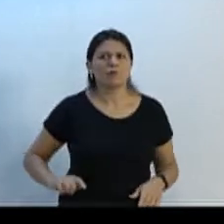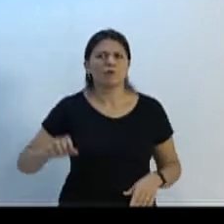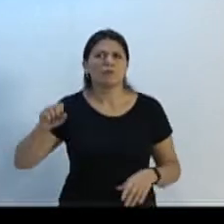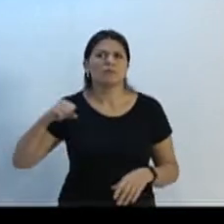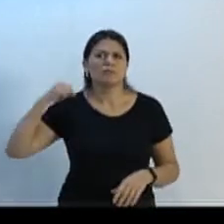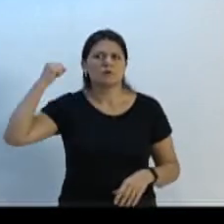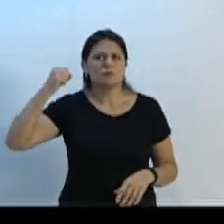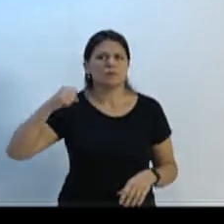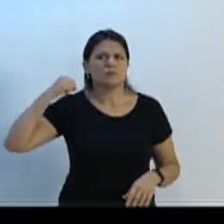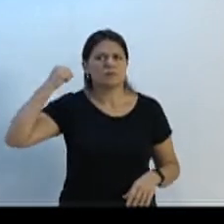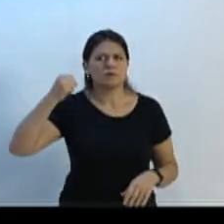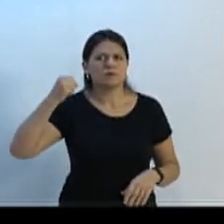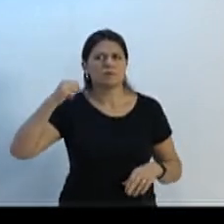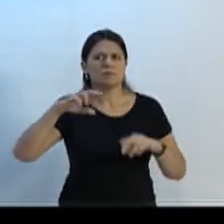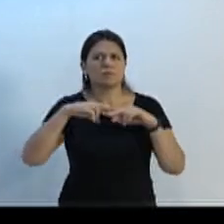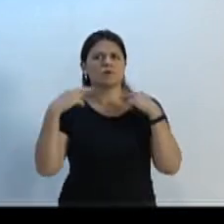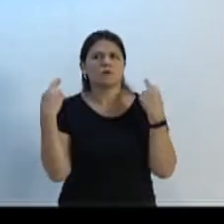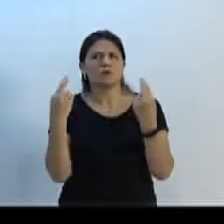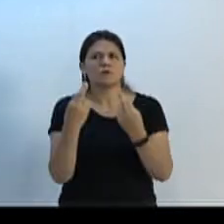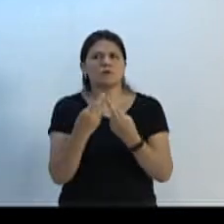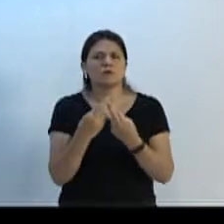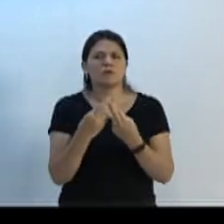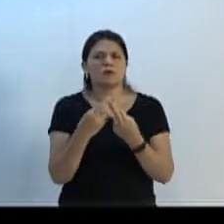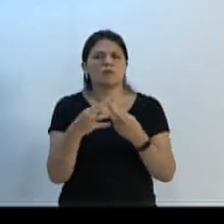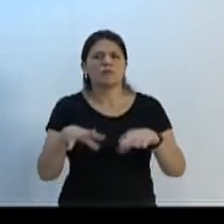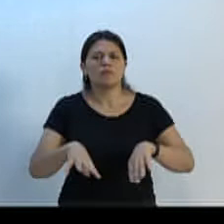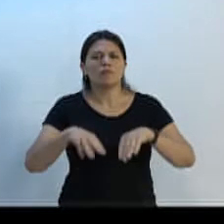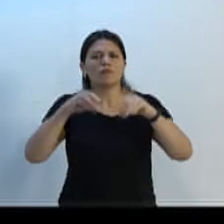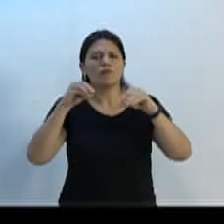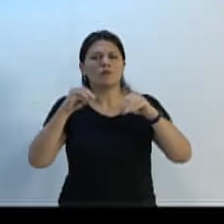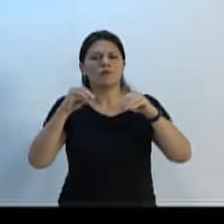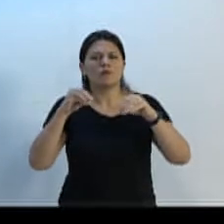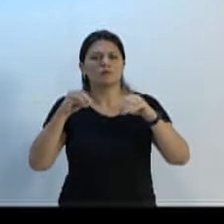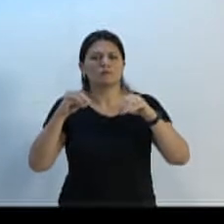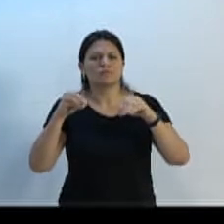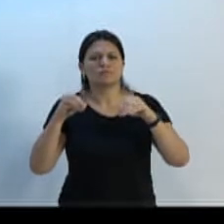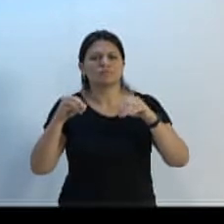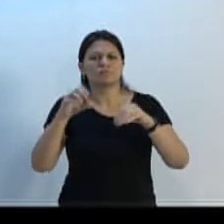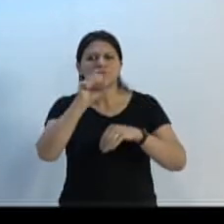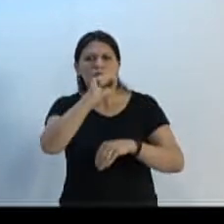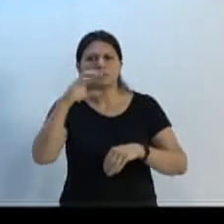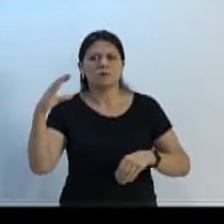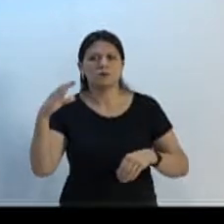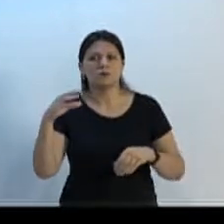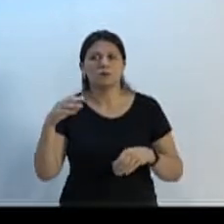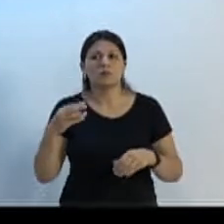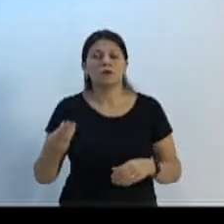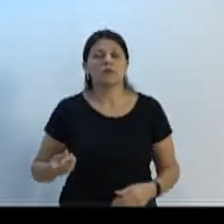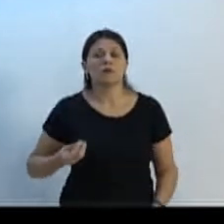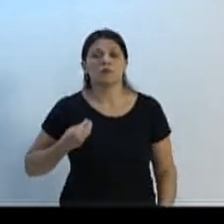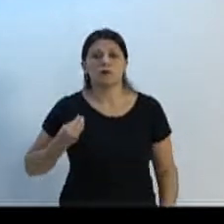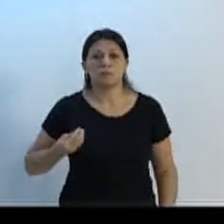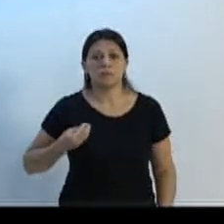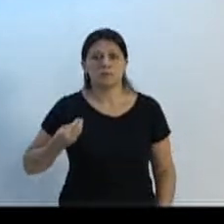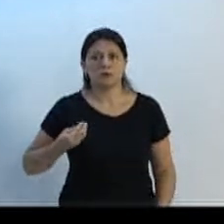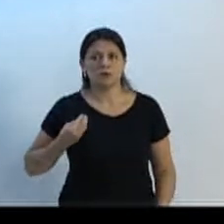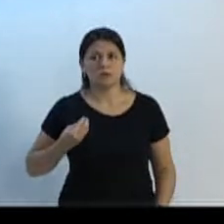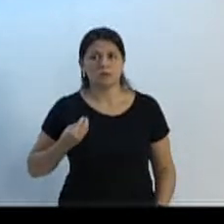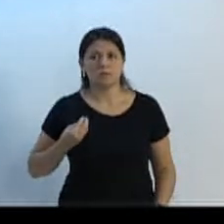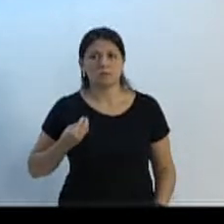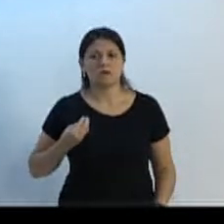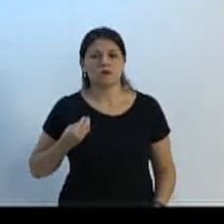essa reunião aí foi a reunião do fórum parlamentar catarinense aconteceu lá na afife com a presença do